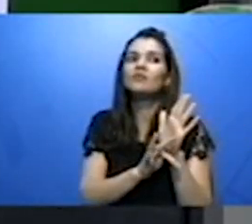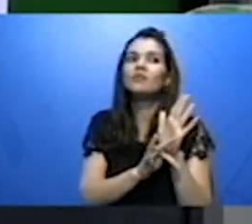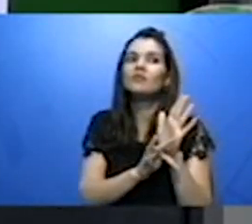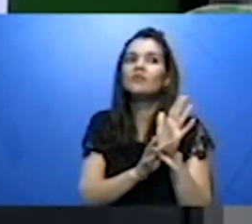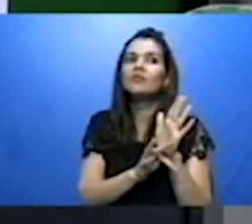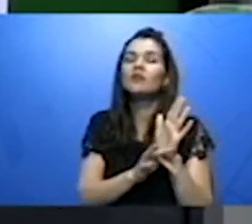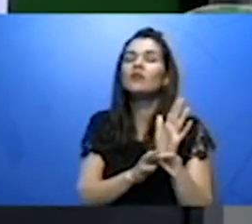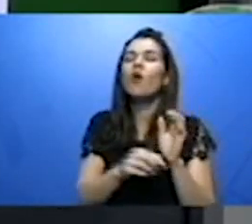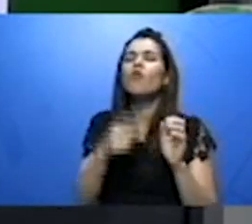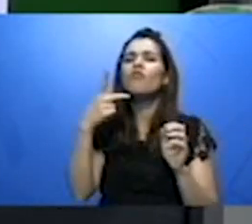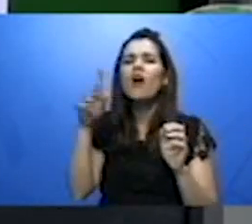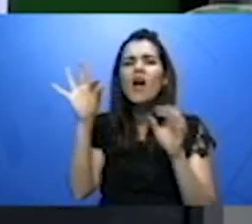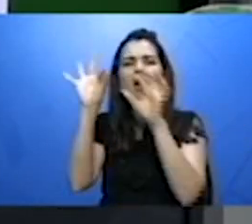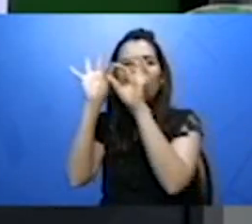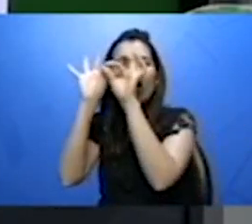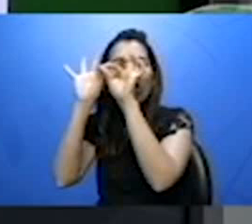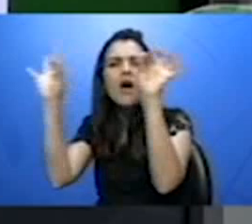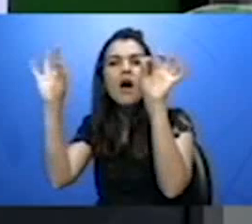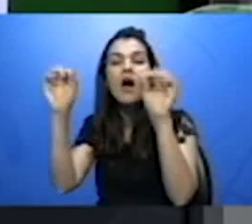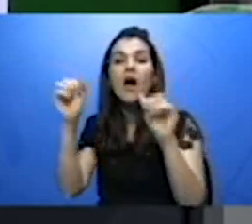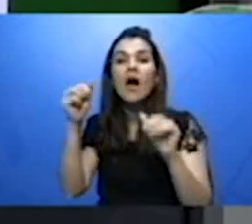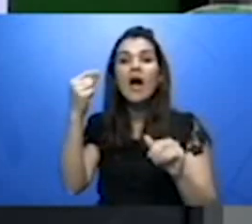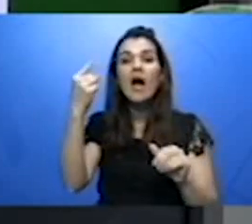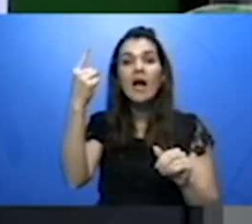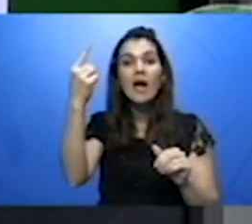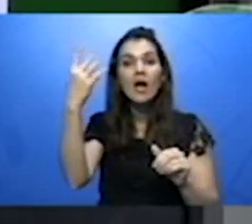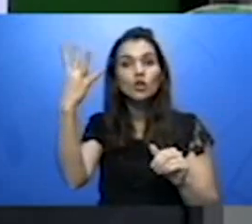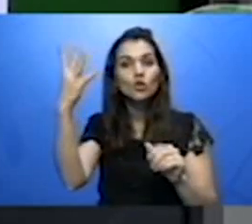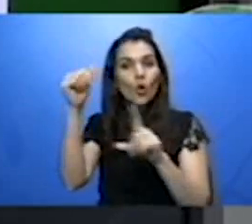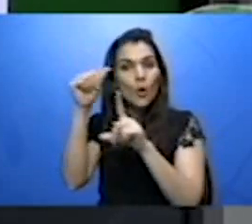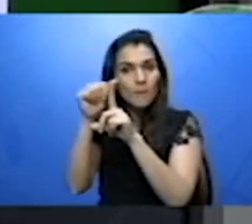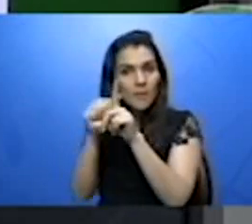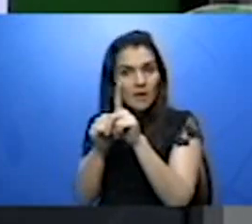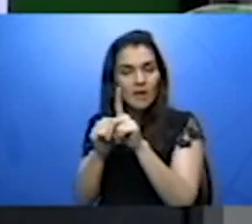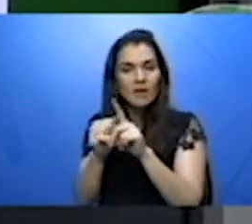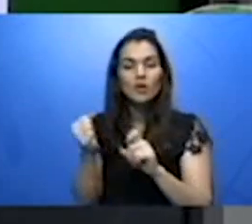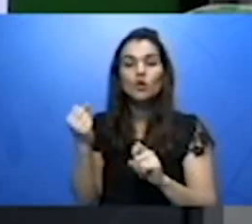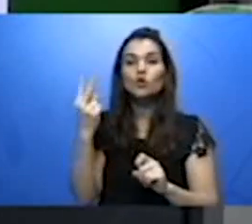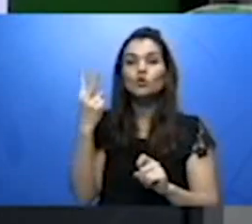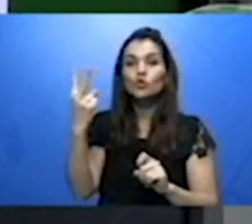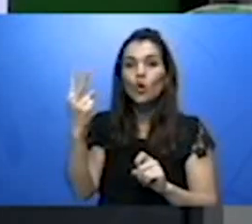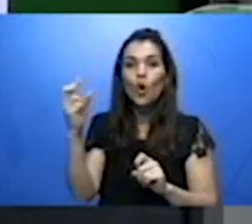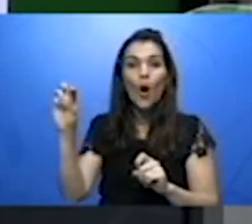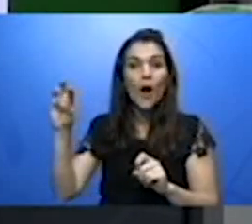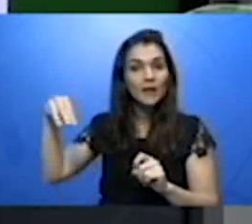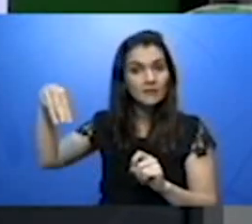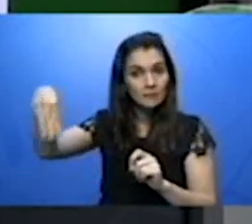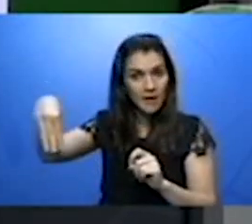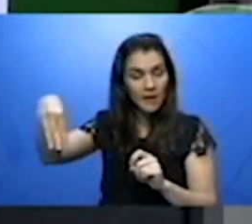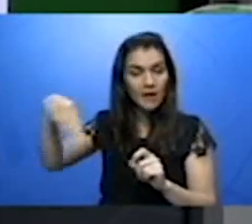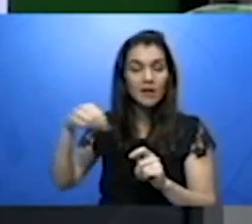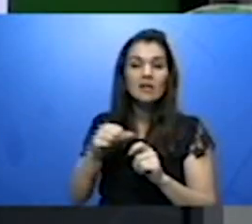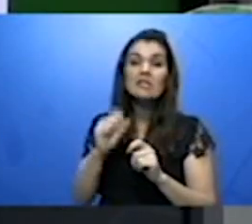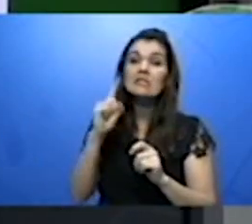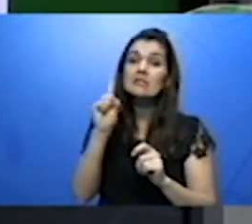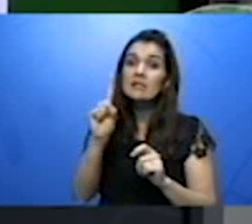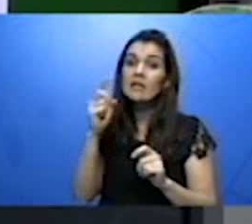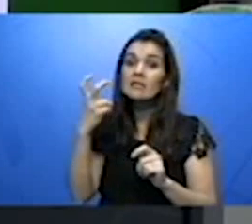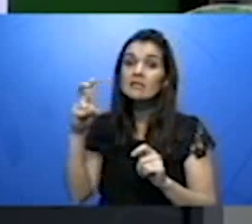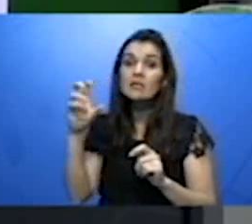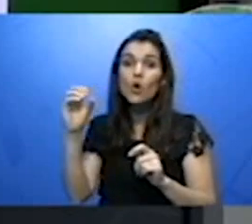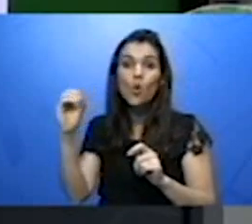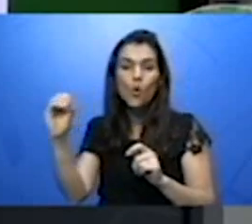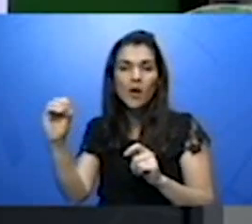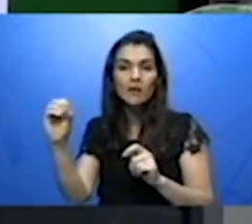grifou Vai grifar lá na sua apostila 14 meses dois metros e 150 e